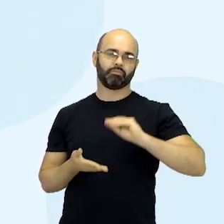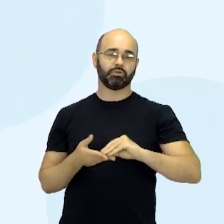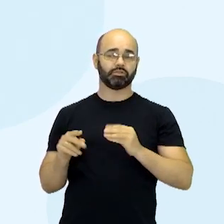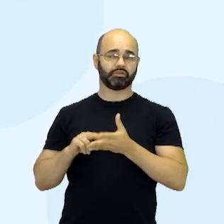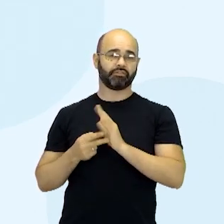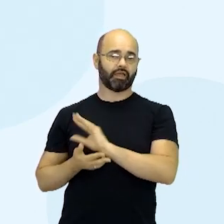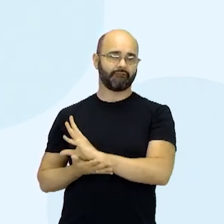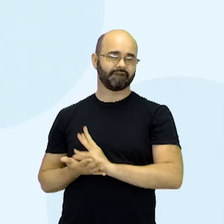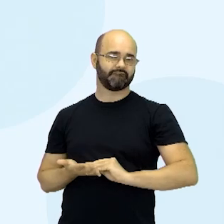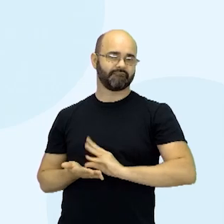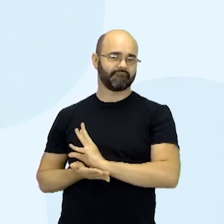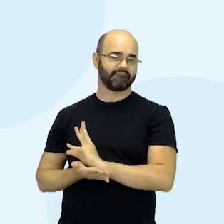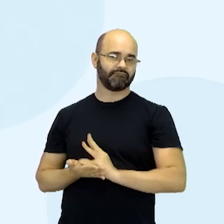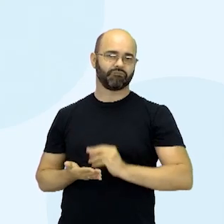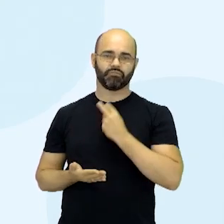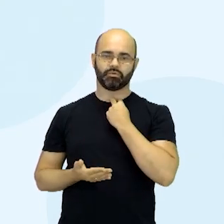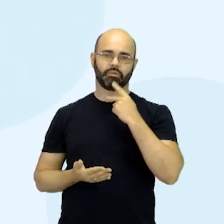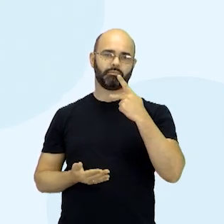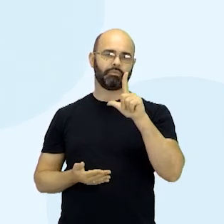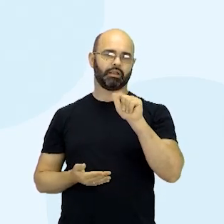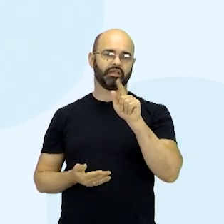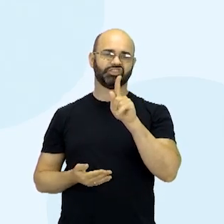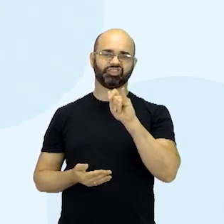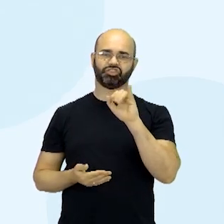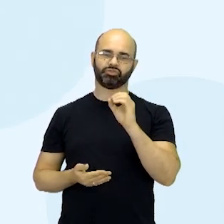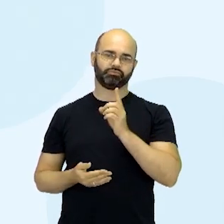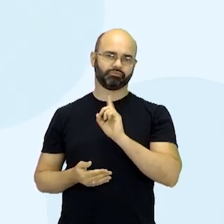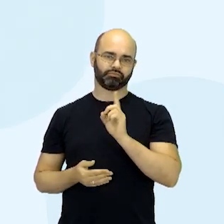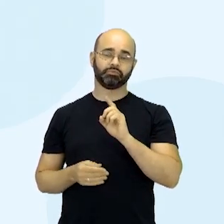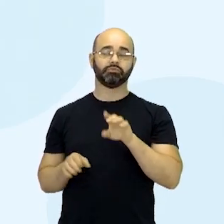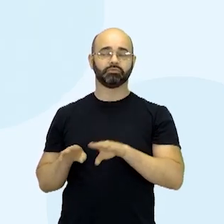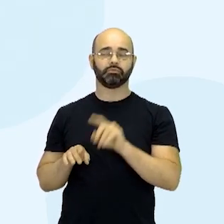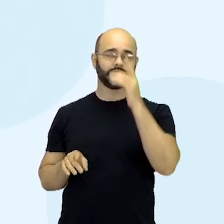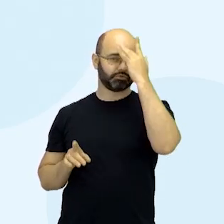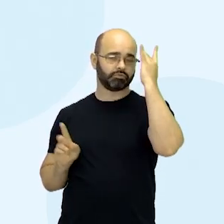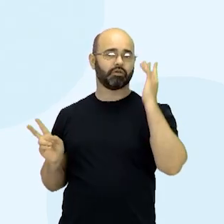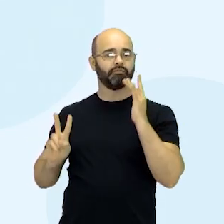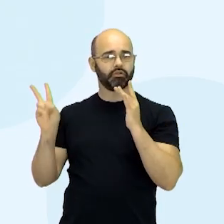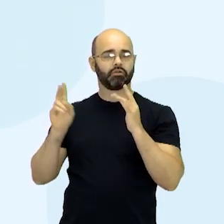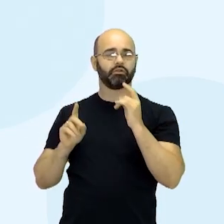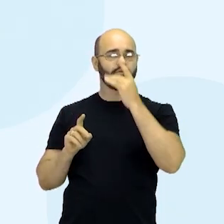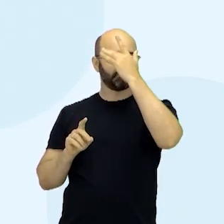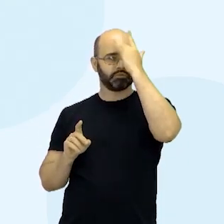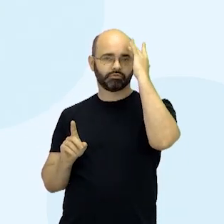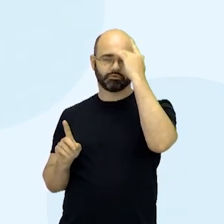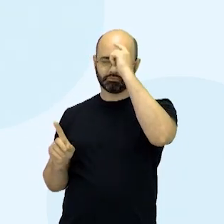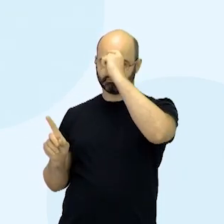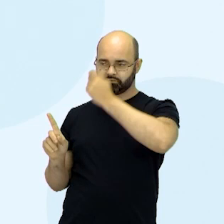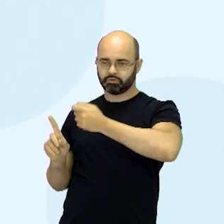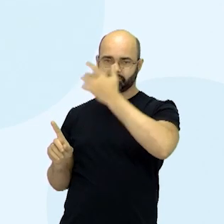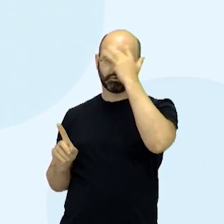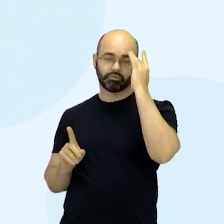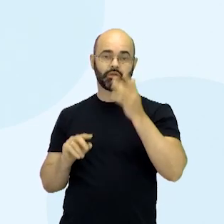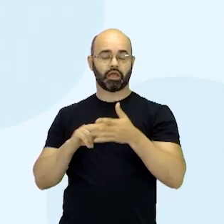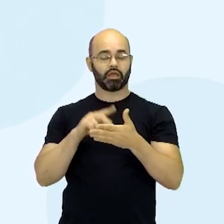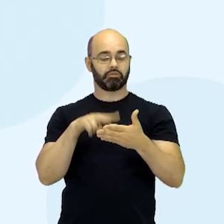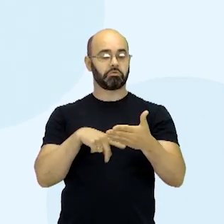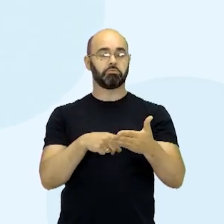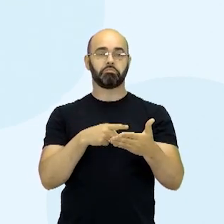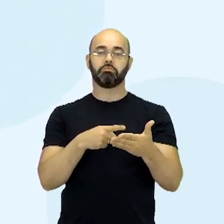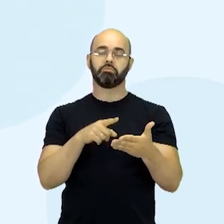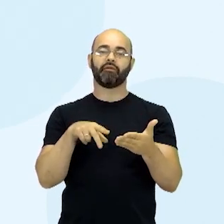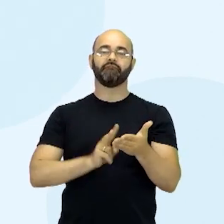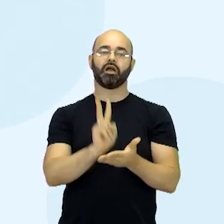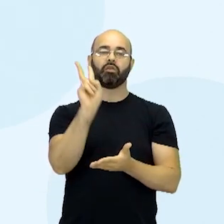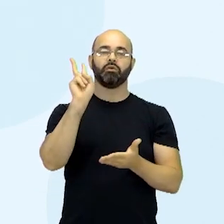da questão de acreditar, de dar valor, né, científico, enriquecer, dar credibilidade ao seu texto. Então, sempre que fizer uma